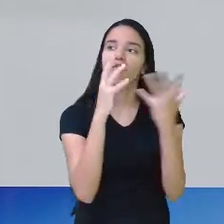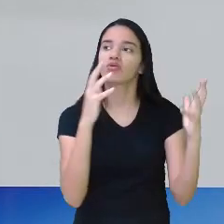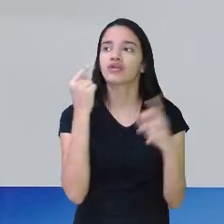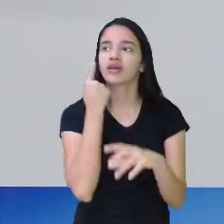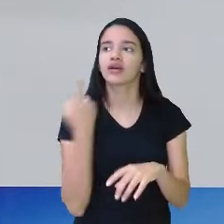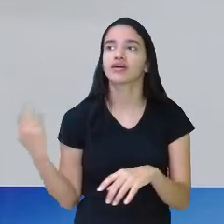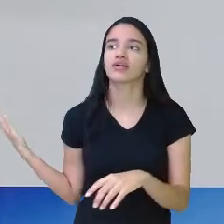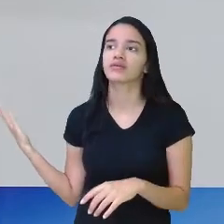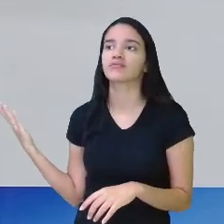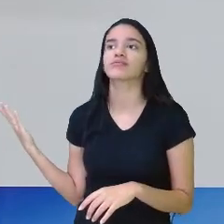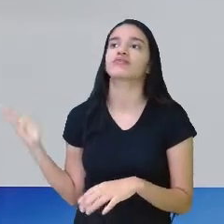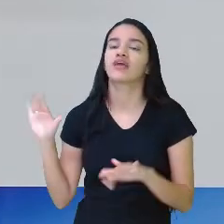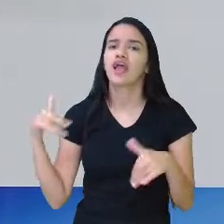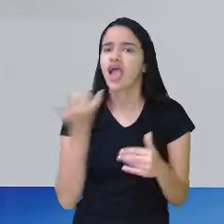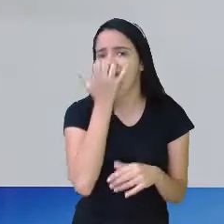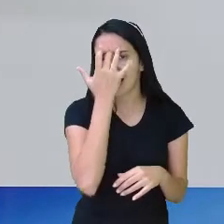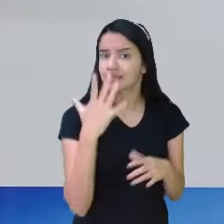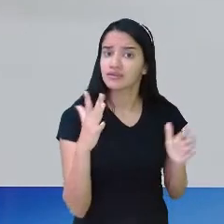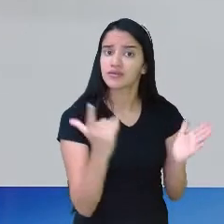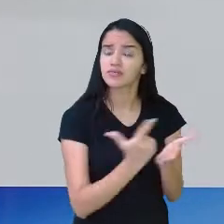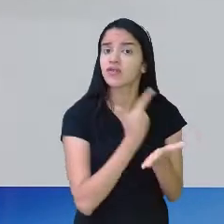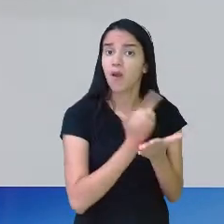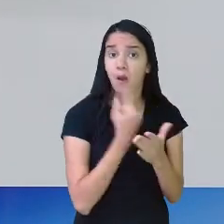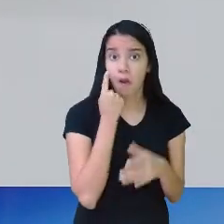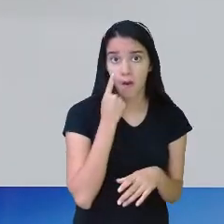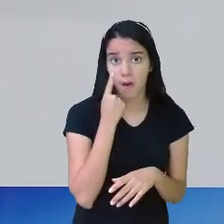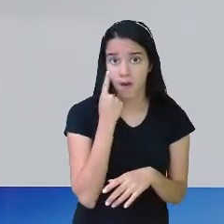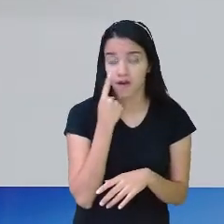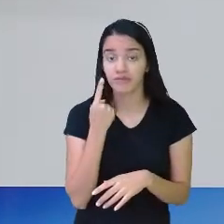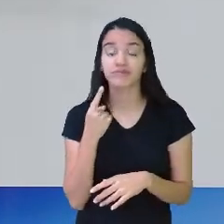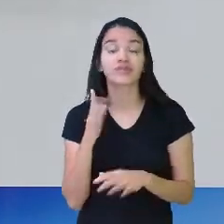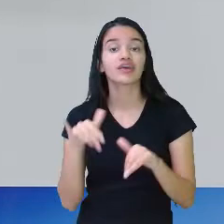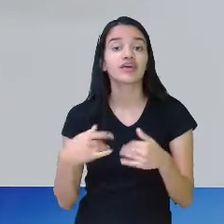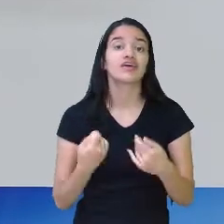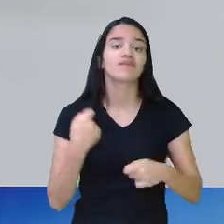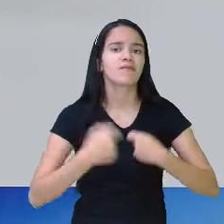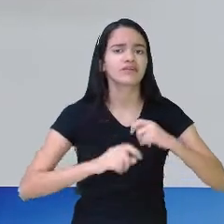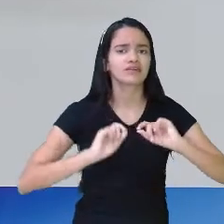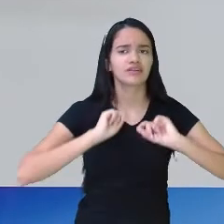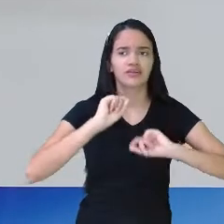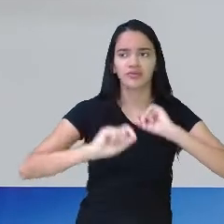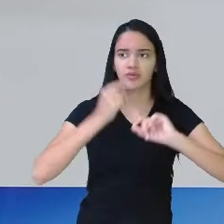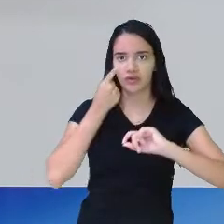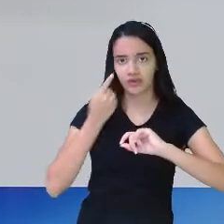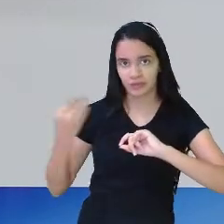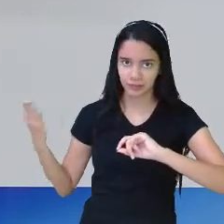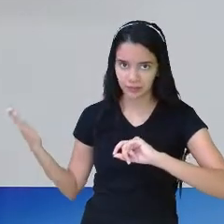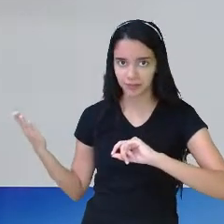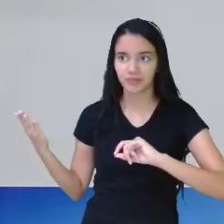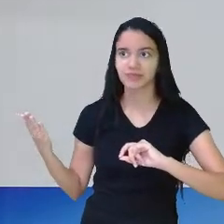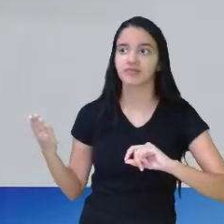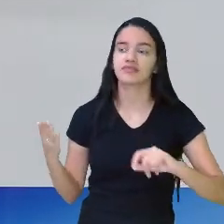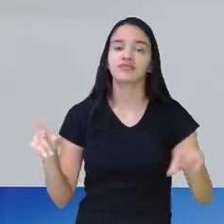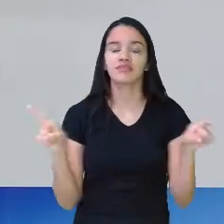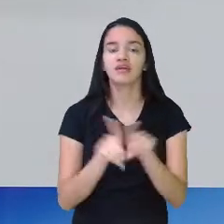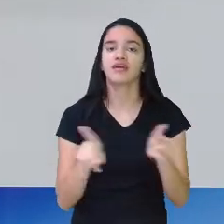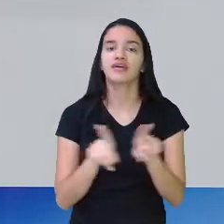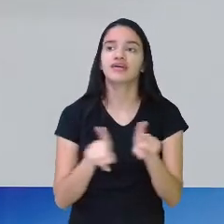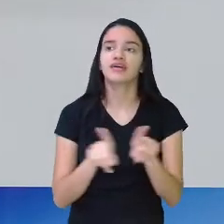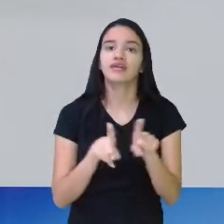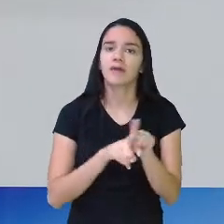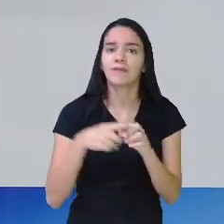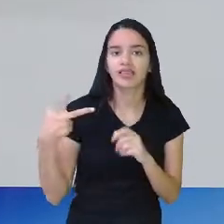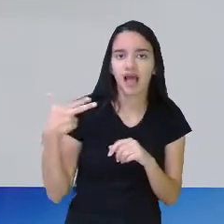de jornal, que é muito simples de fazer, ó. Você vai precisar do jornal, um jornalzinho. Aí vai precisar, ó,